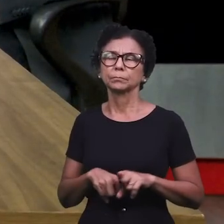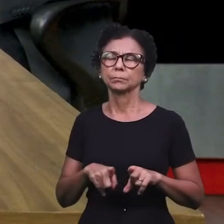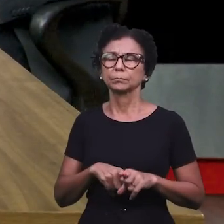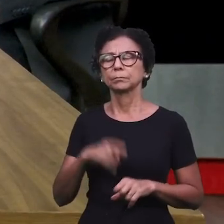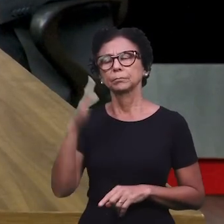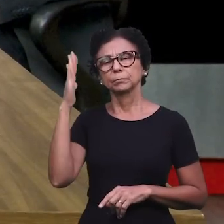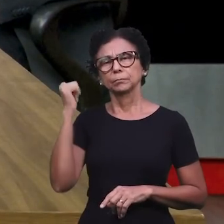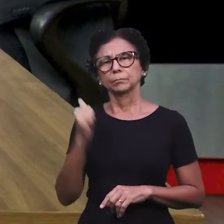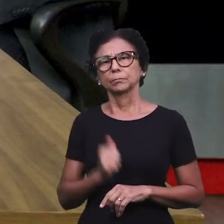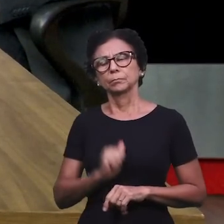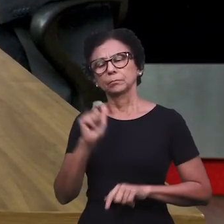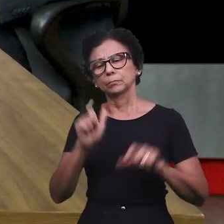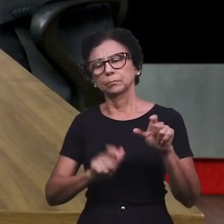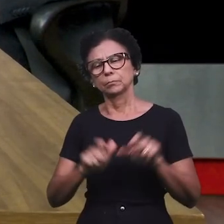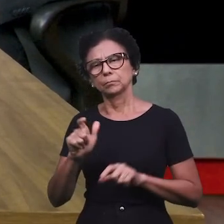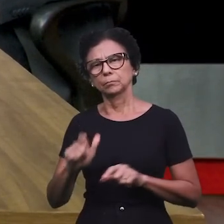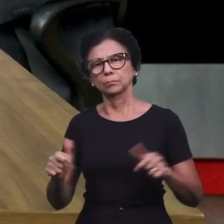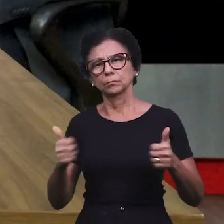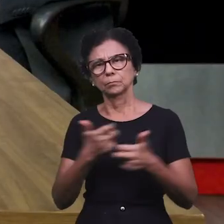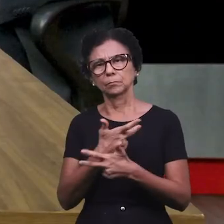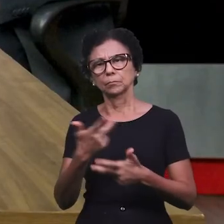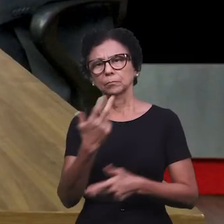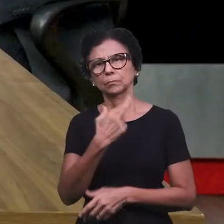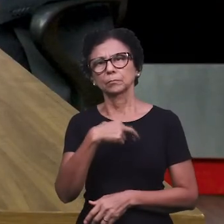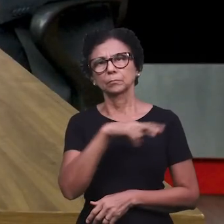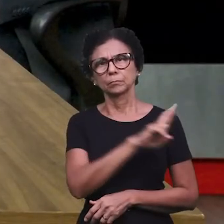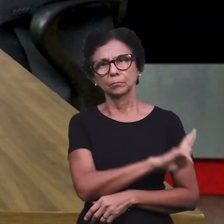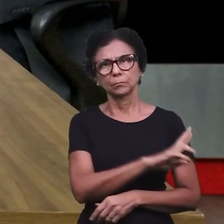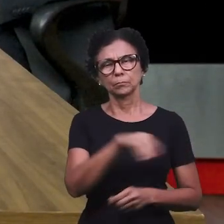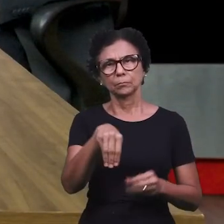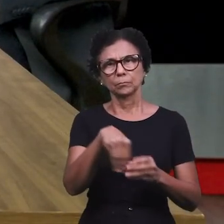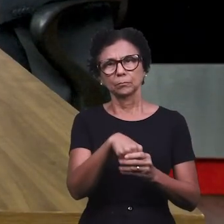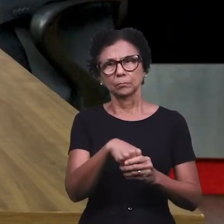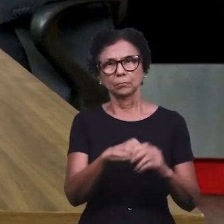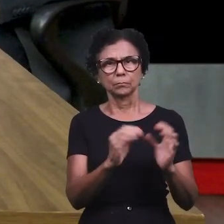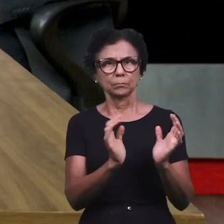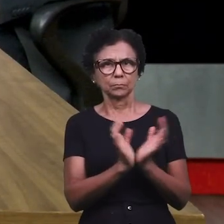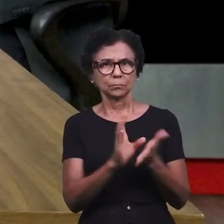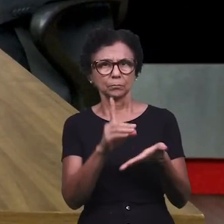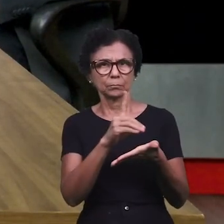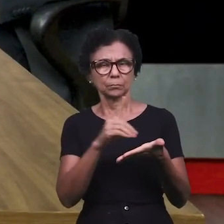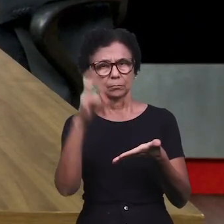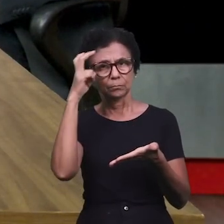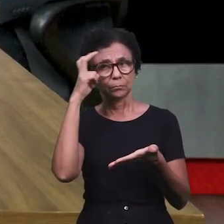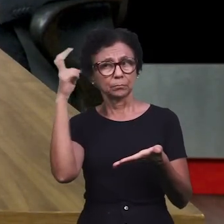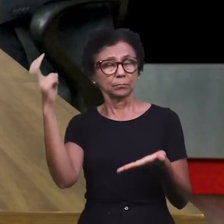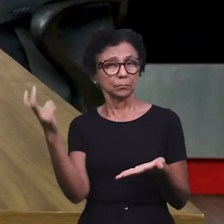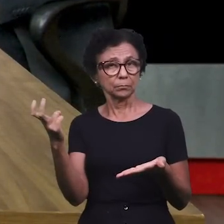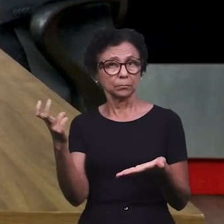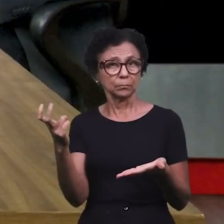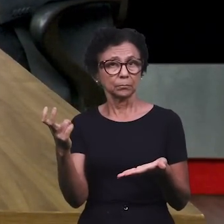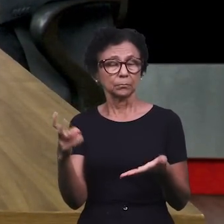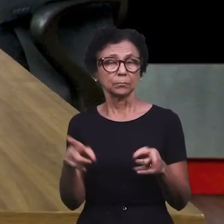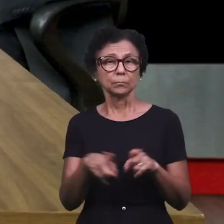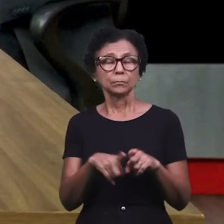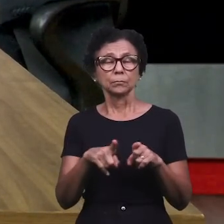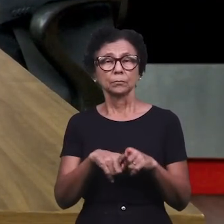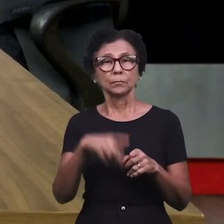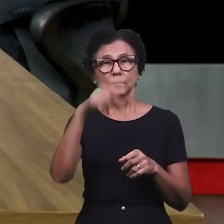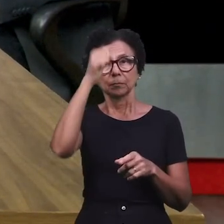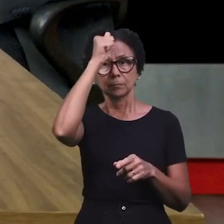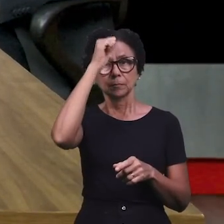existem pessoas de diversas religiões que fazem parte deste grupo de estudiosos do design inteligente. E até mesmo ateus. Tem até